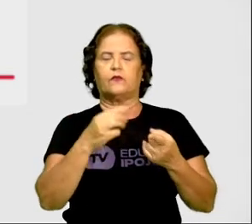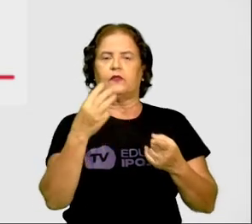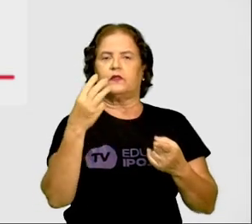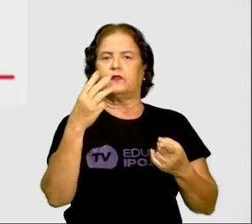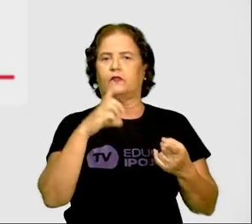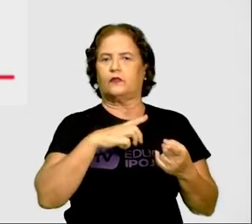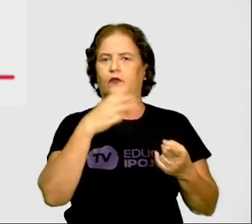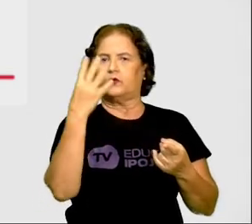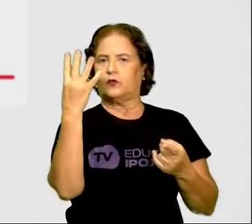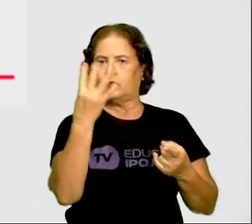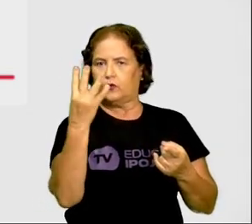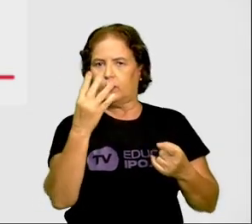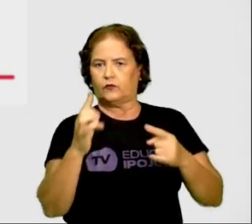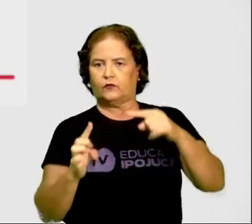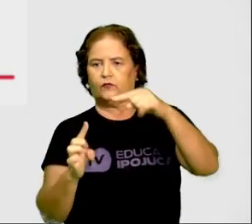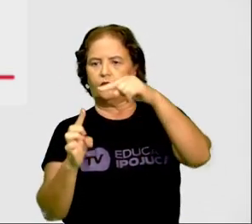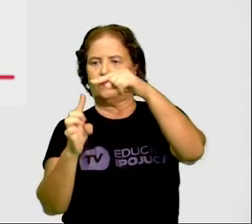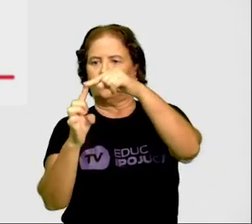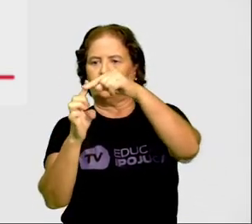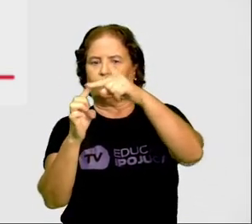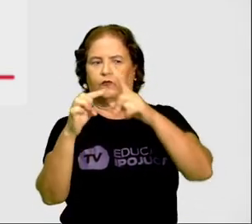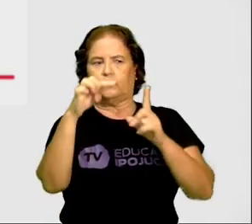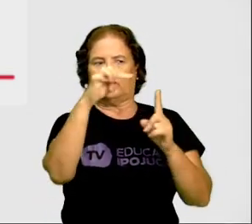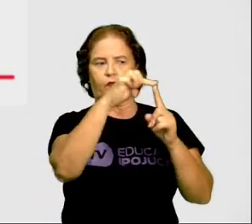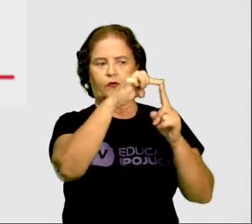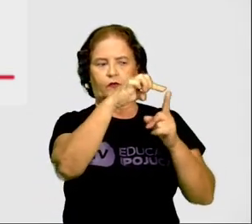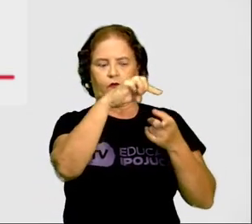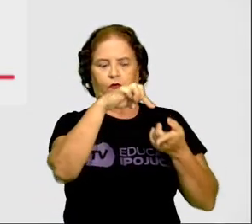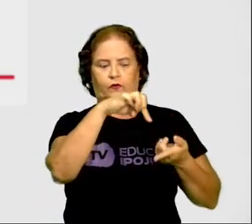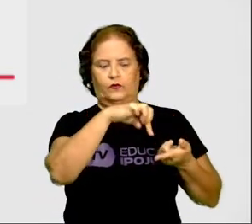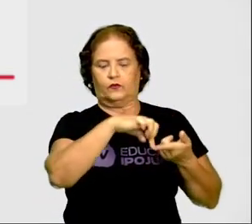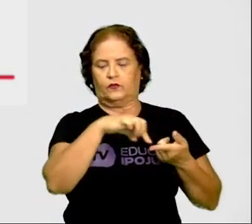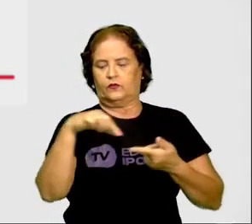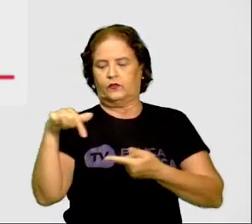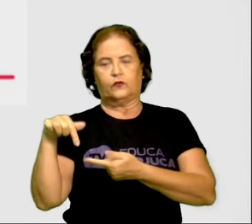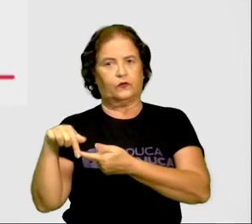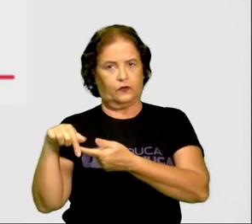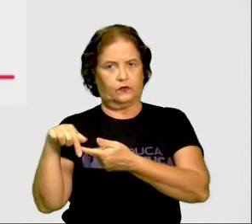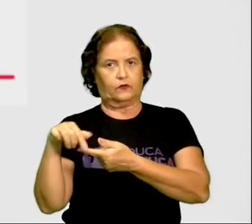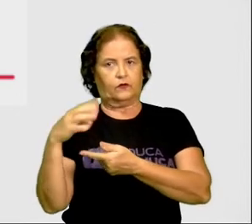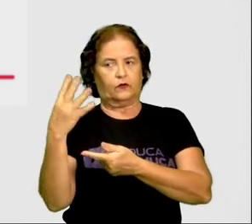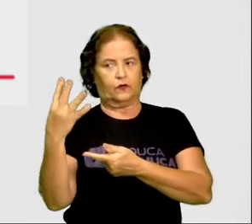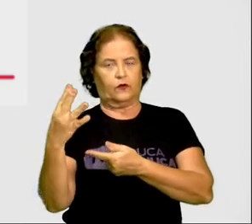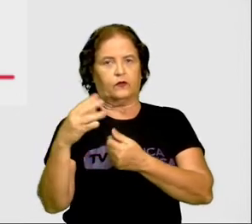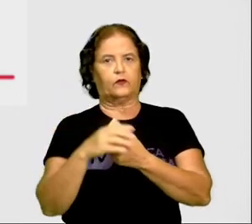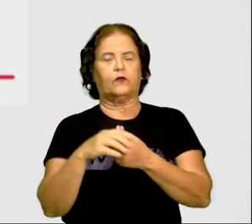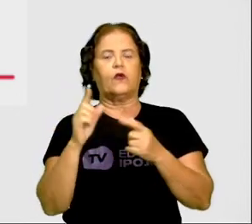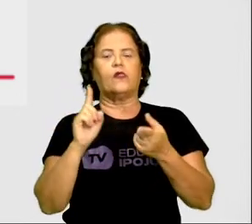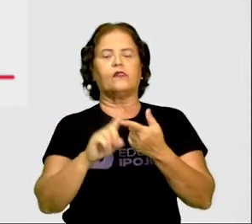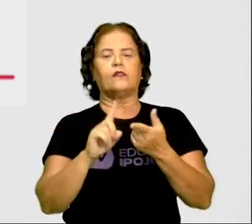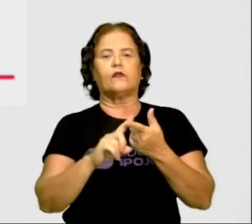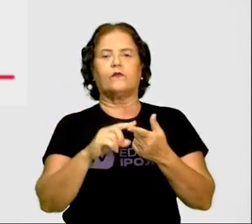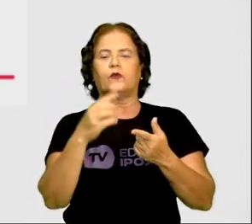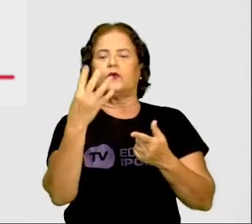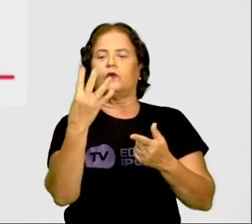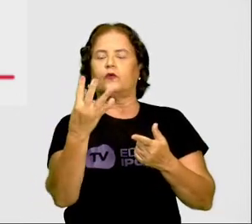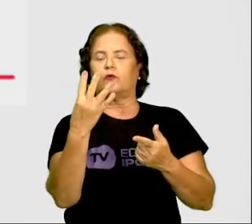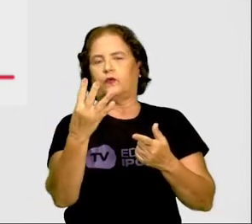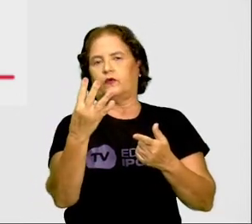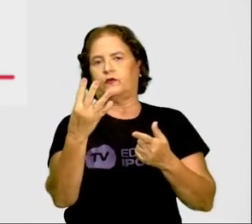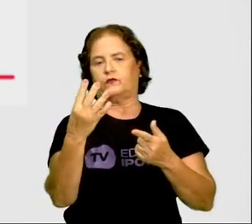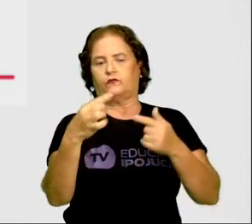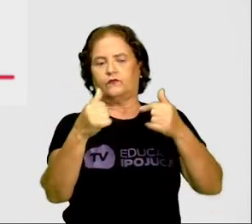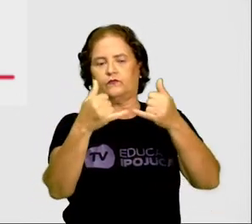são 4 cantinhos aqui. E quantos lados? 4 lados, que são formados por 4